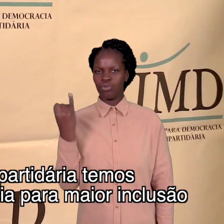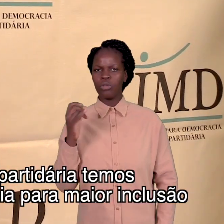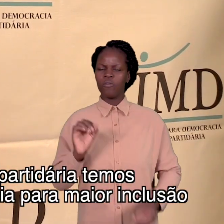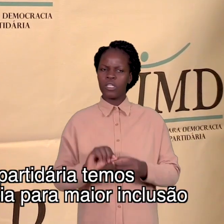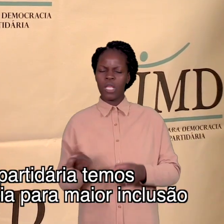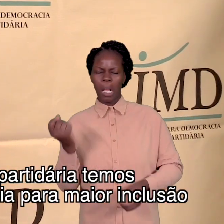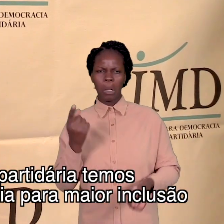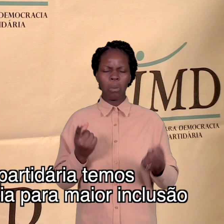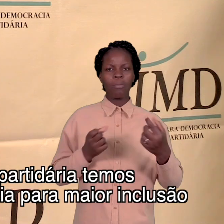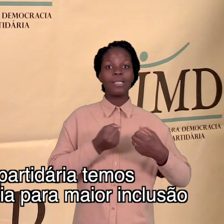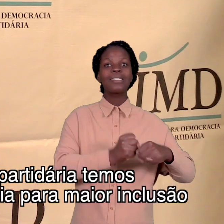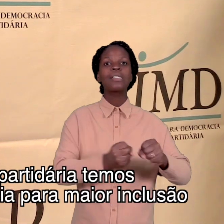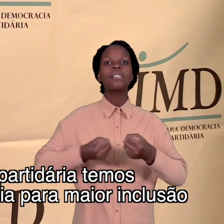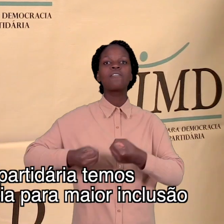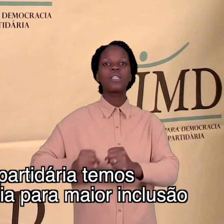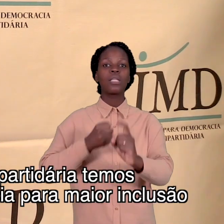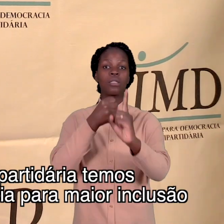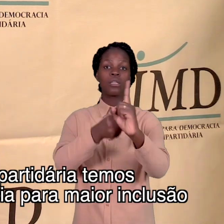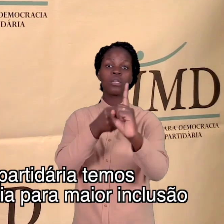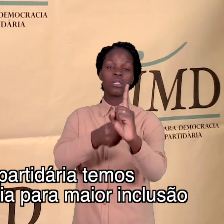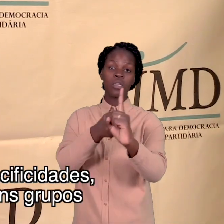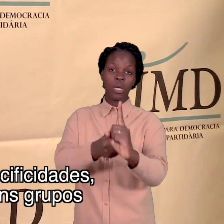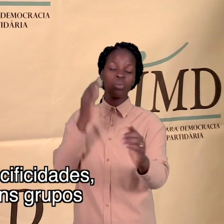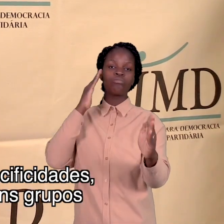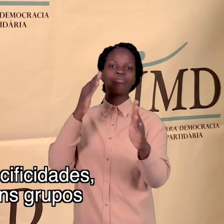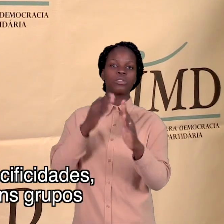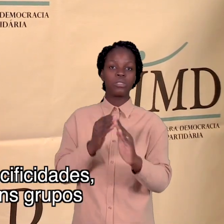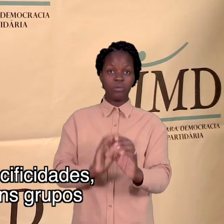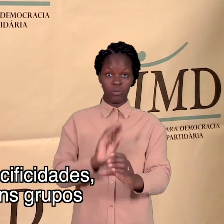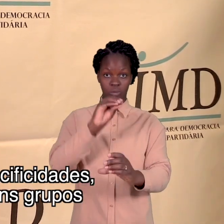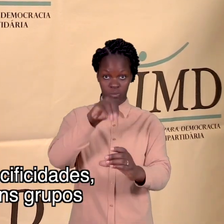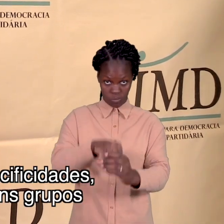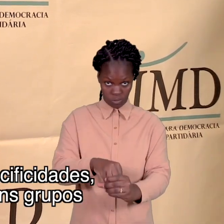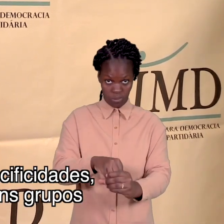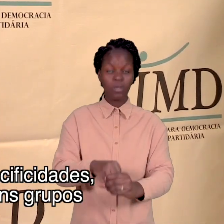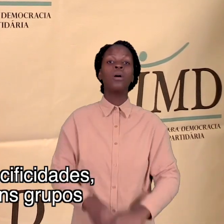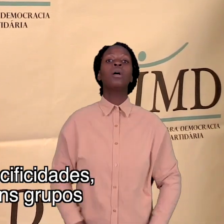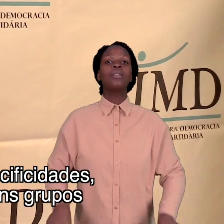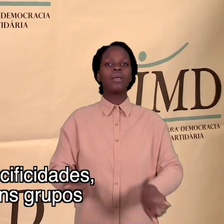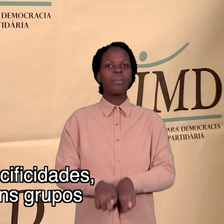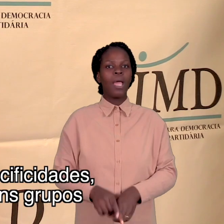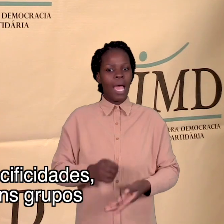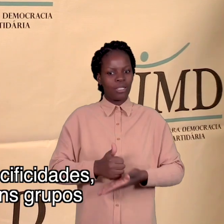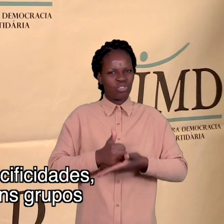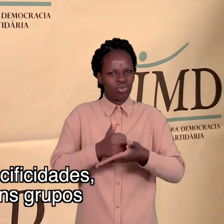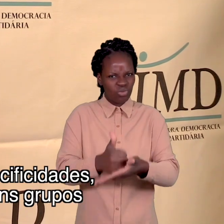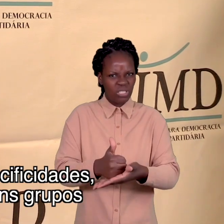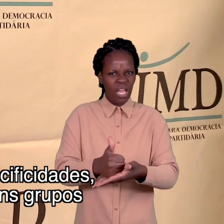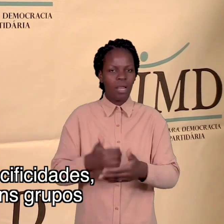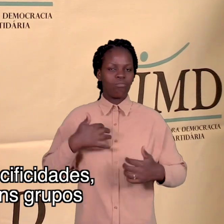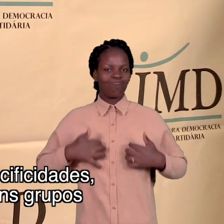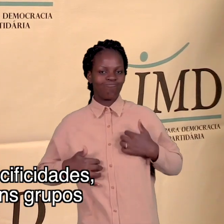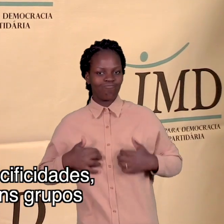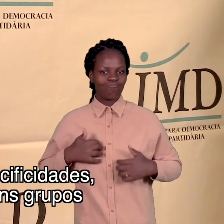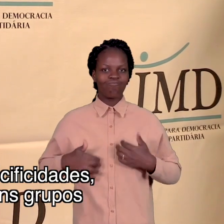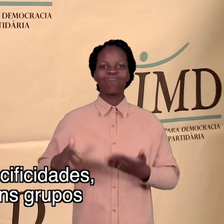algumas ações de advocacia para a maior inclusão e para a observância de algumas especificidades relativas às necessidades